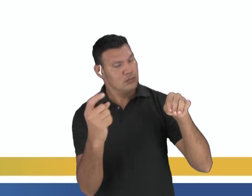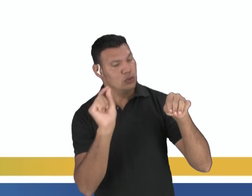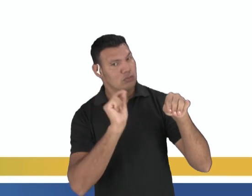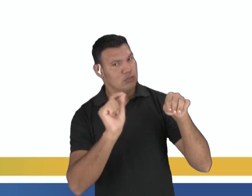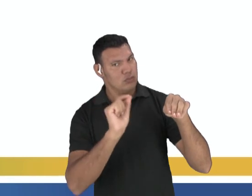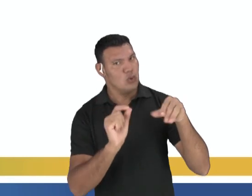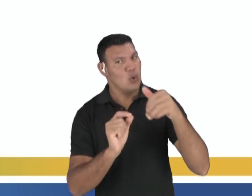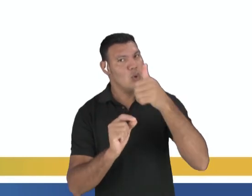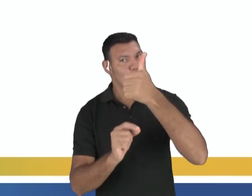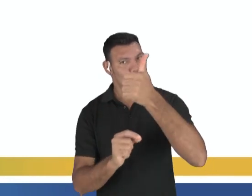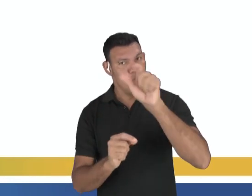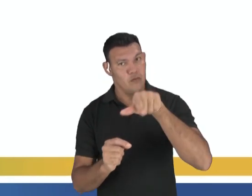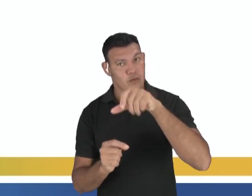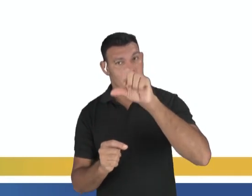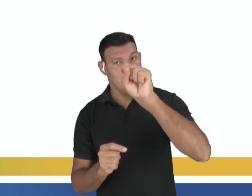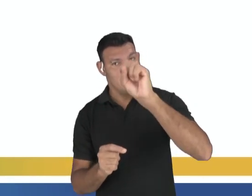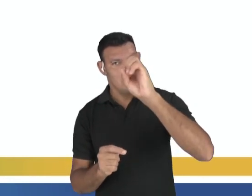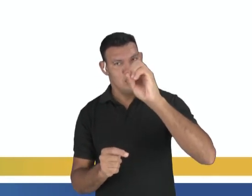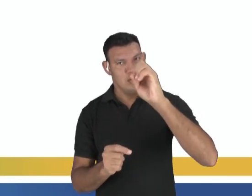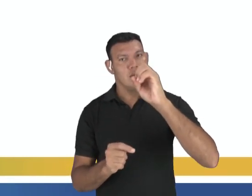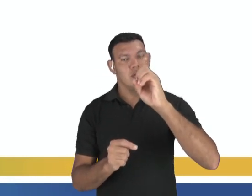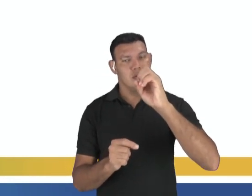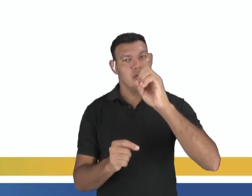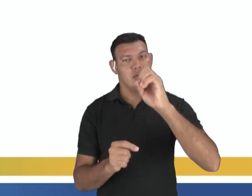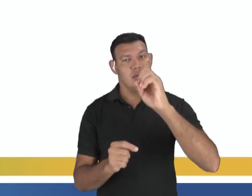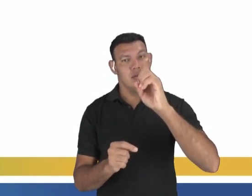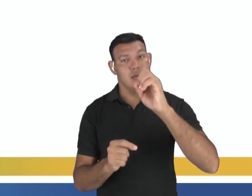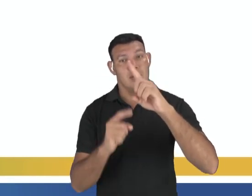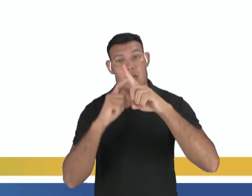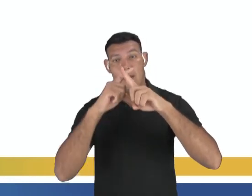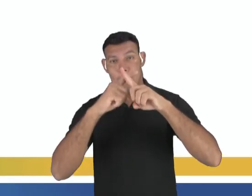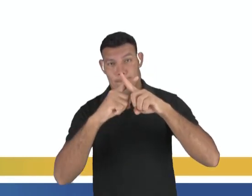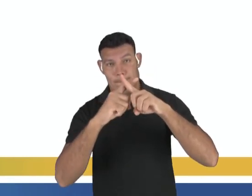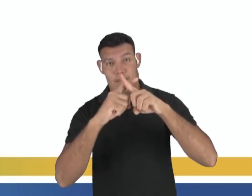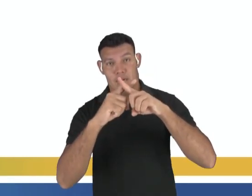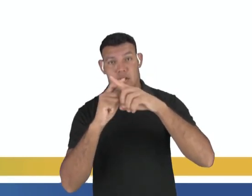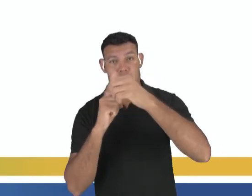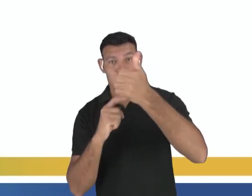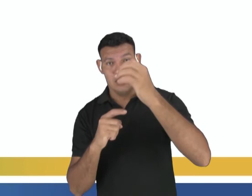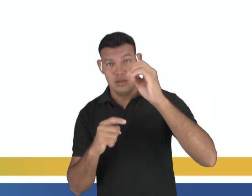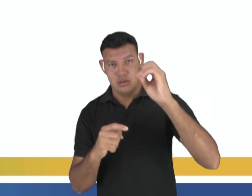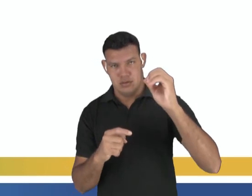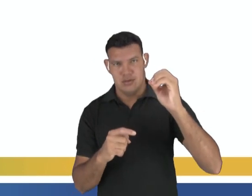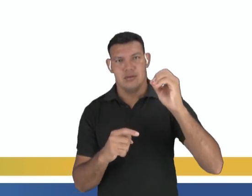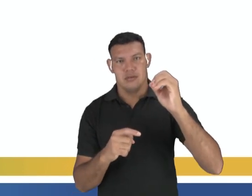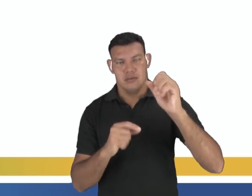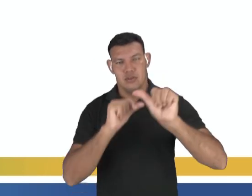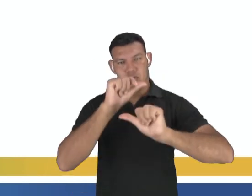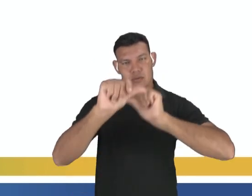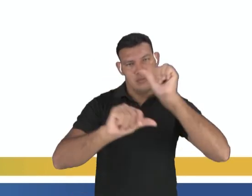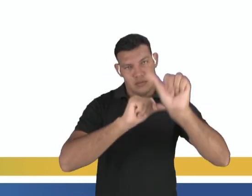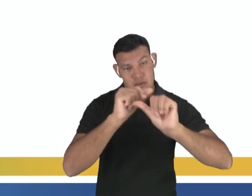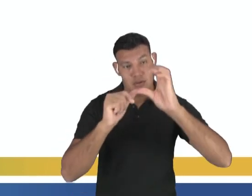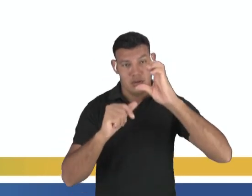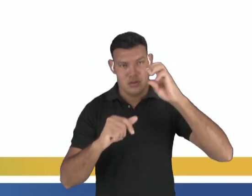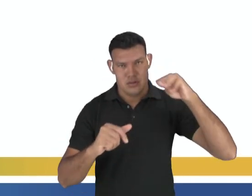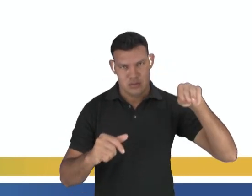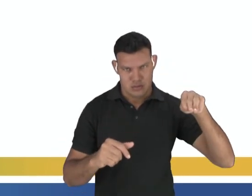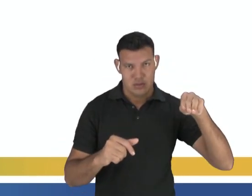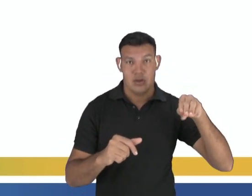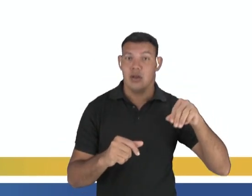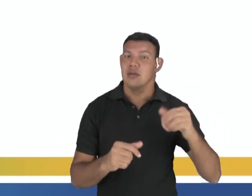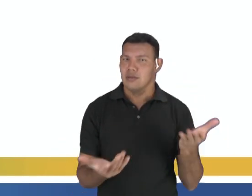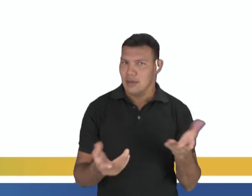pego esse 1,8 primeiramente né e dívida multi multiplica por 100 no caso para poder